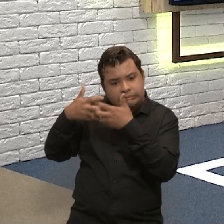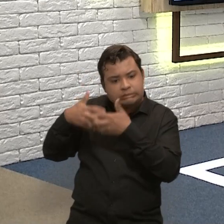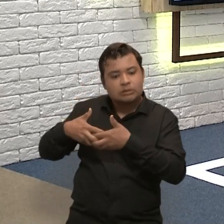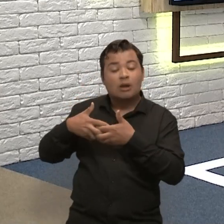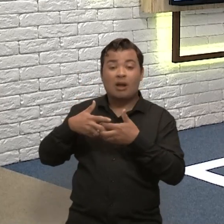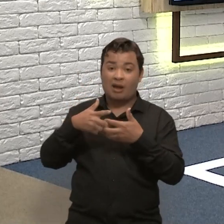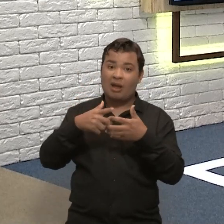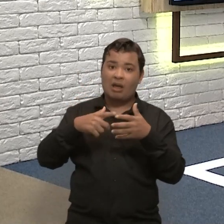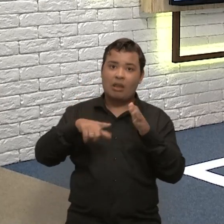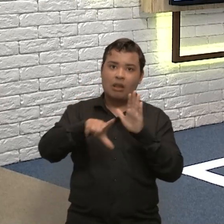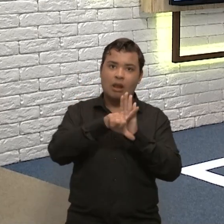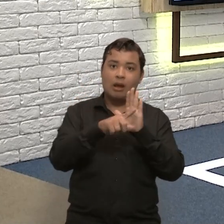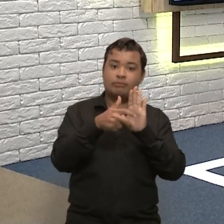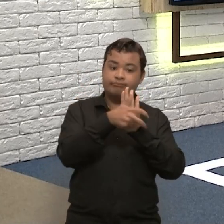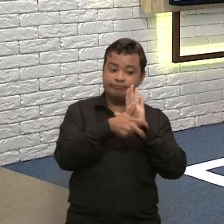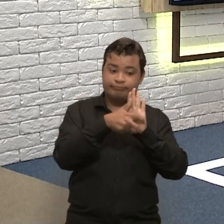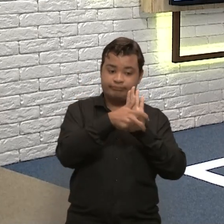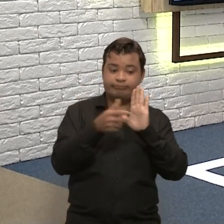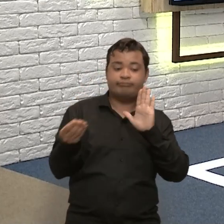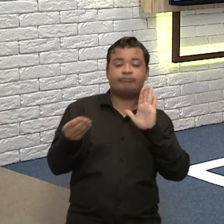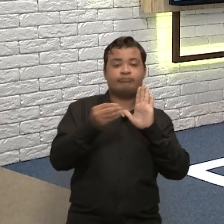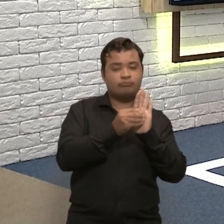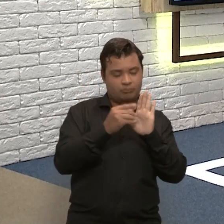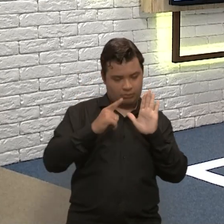que tem como objetivo